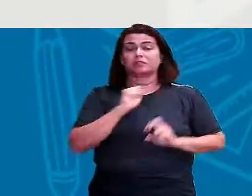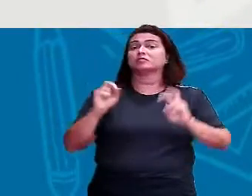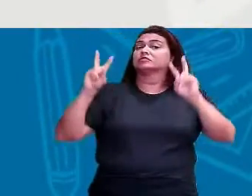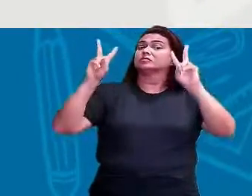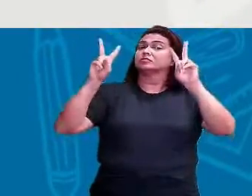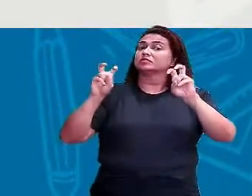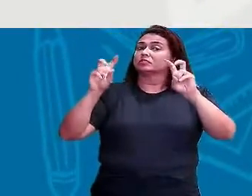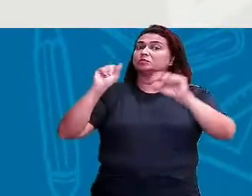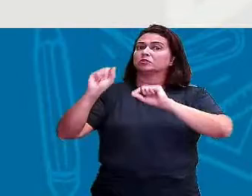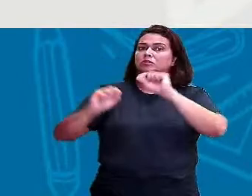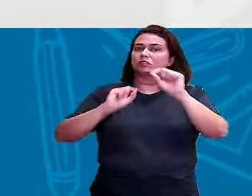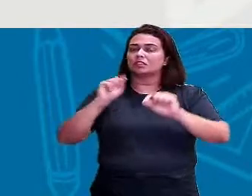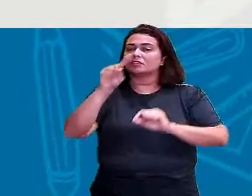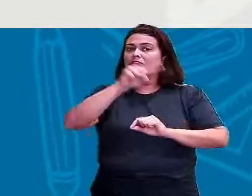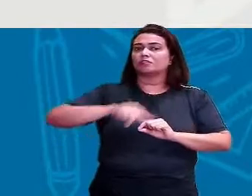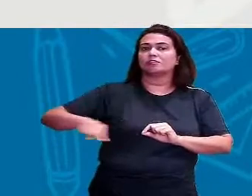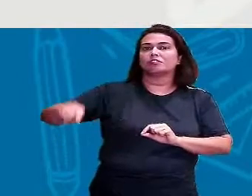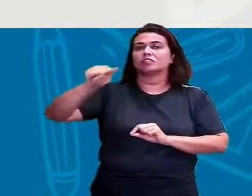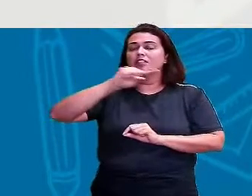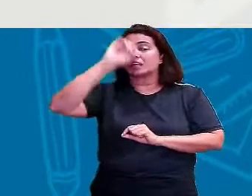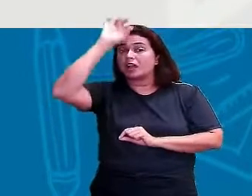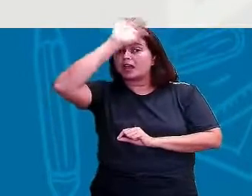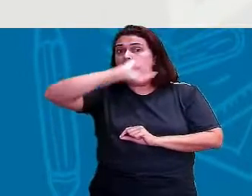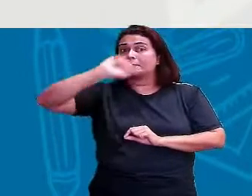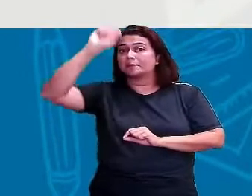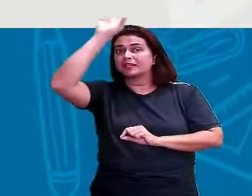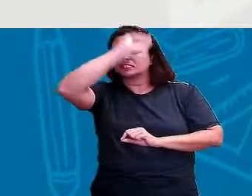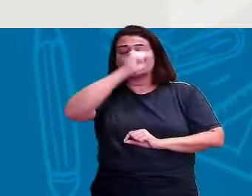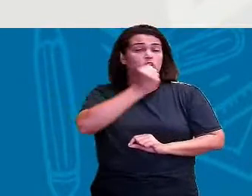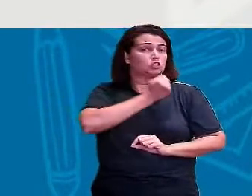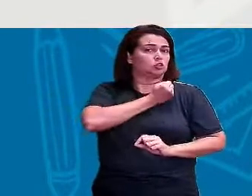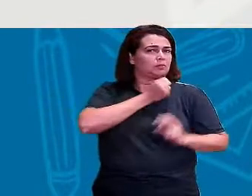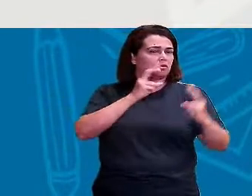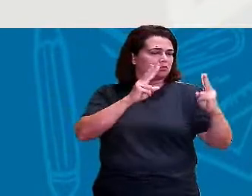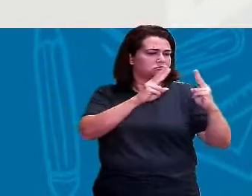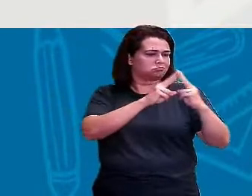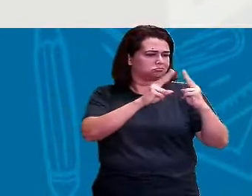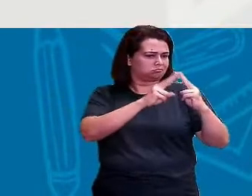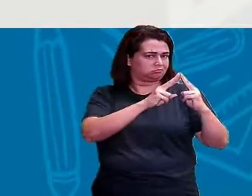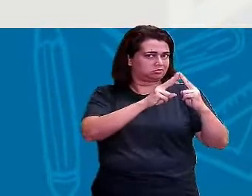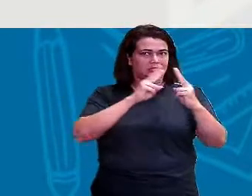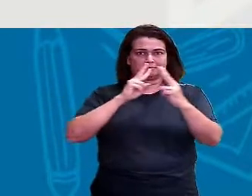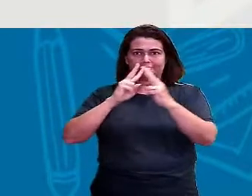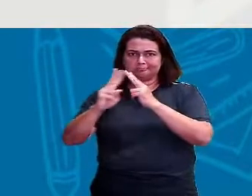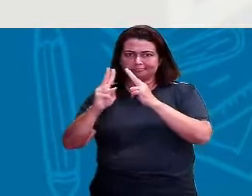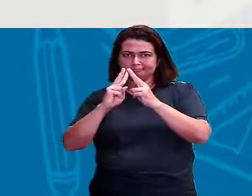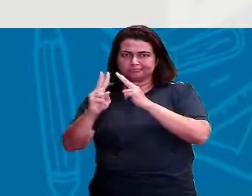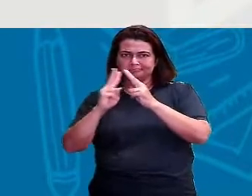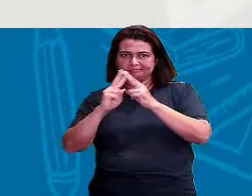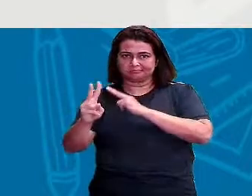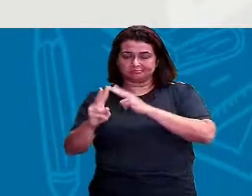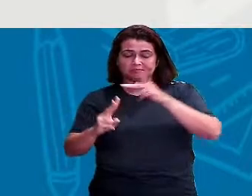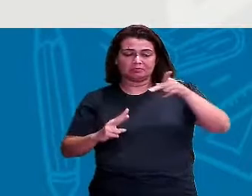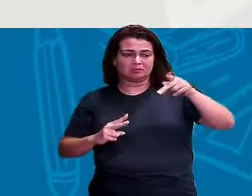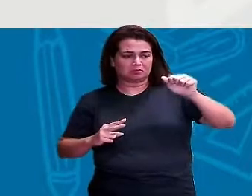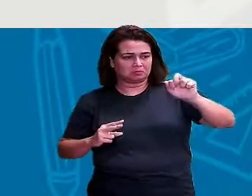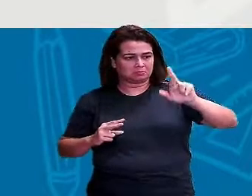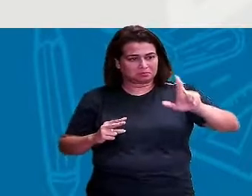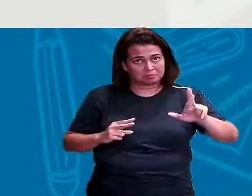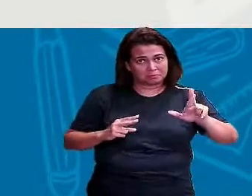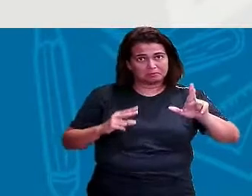é reconhecimento de números pares e ímpares, representação e localização de números na reta